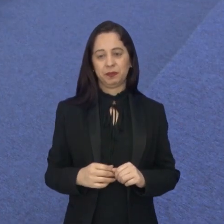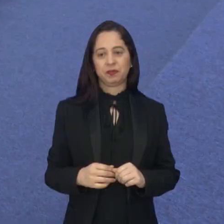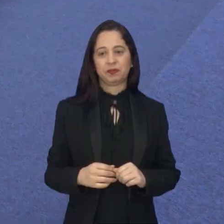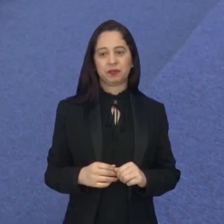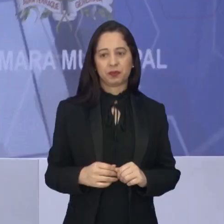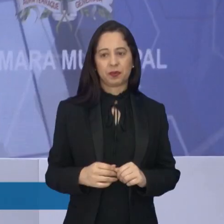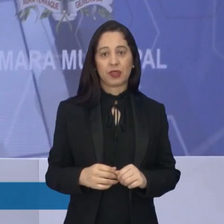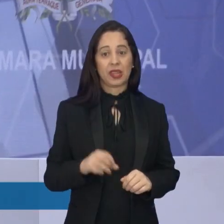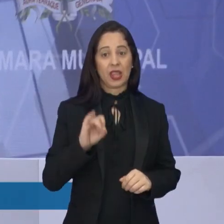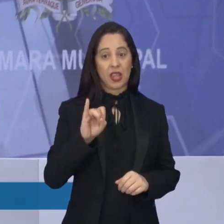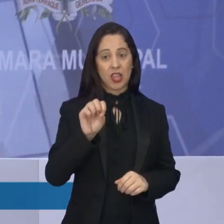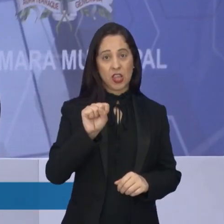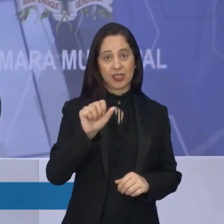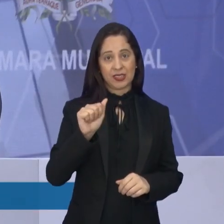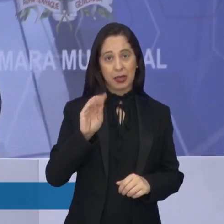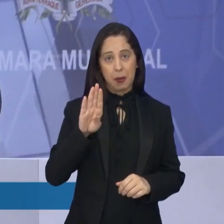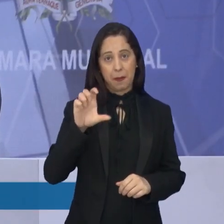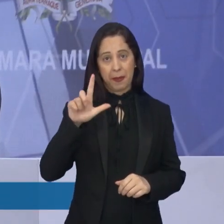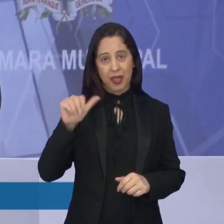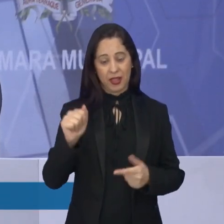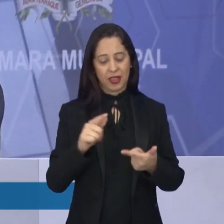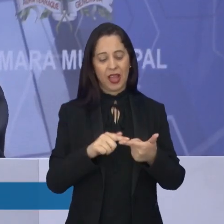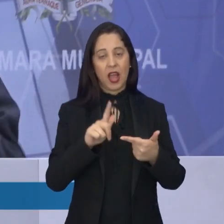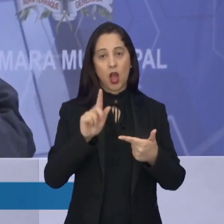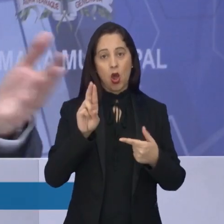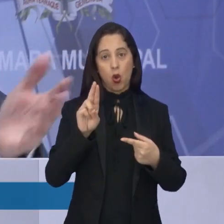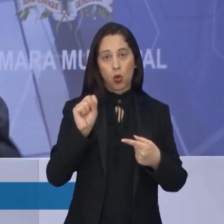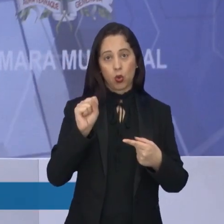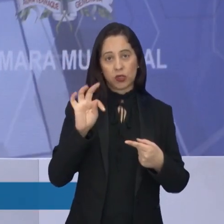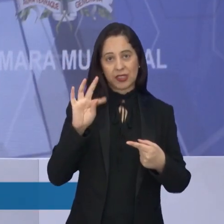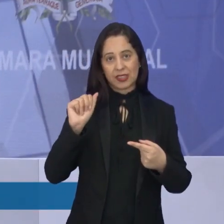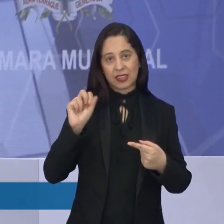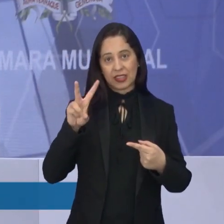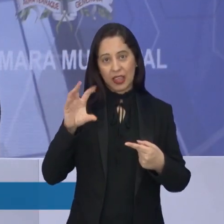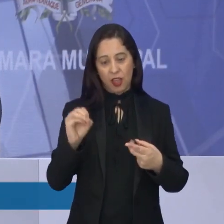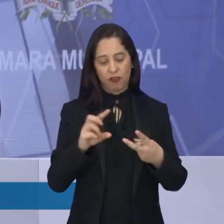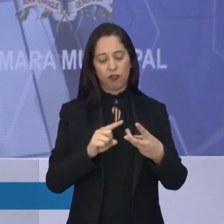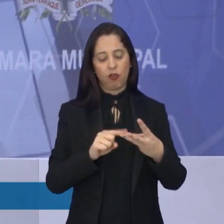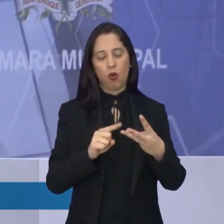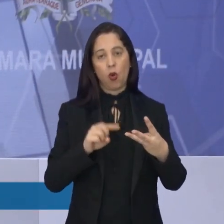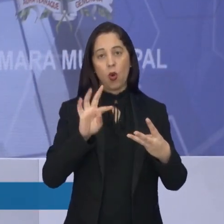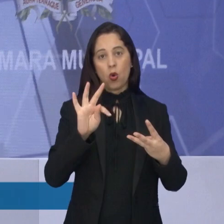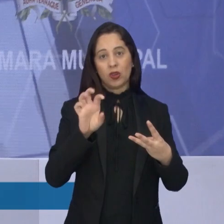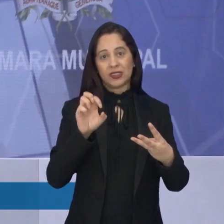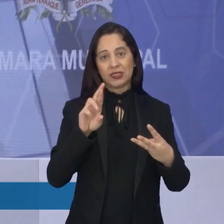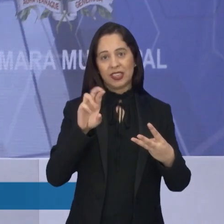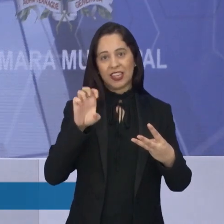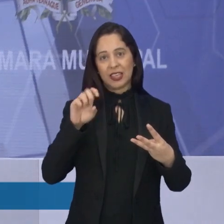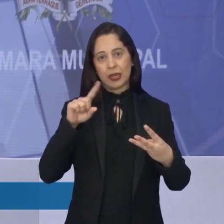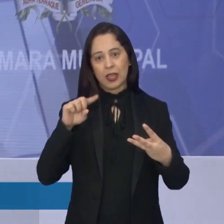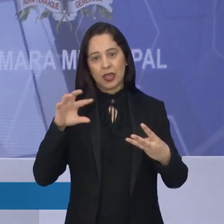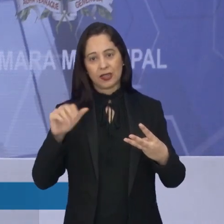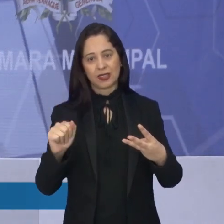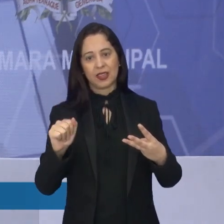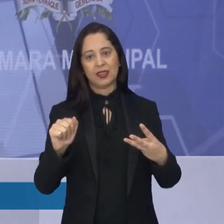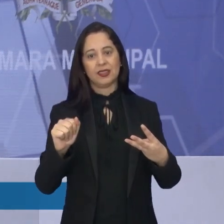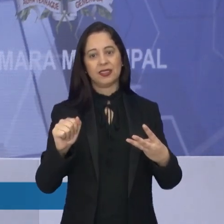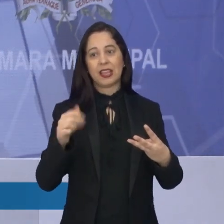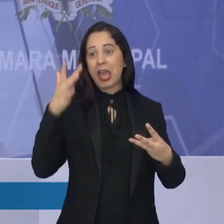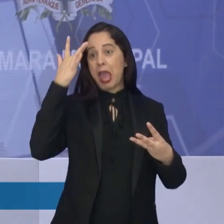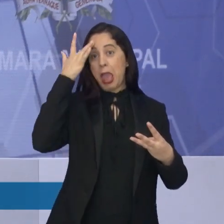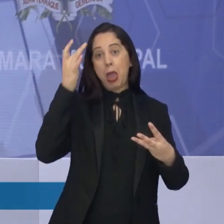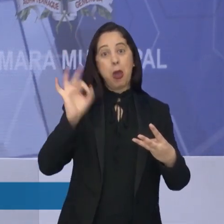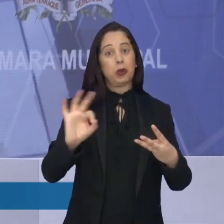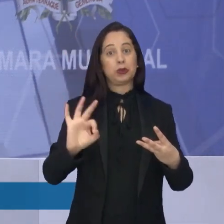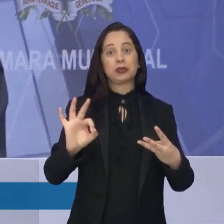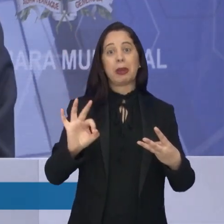de Isabela, Gustavo e Tereza. Agradeço a todos, isso eu não vou esquecer. Muito obrigado, viu? Eu não sabia que ia ter uma coisa dessa.